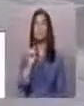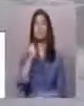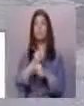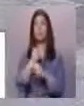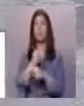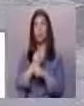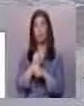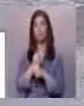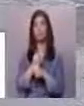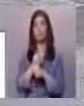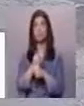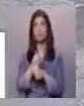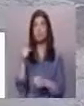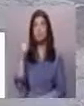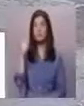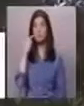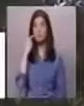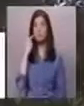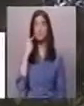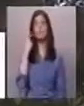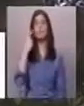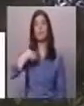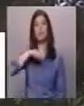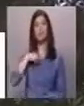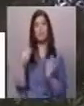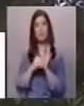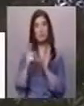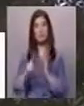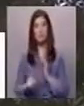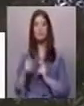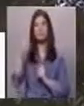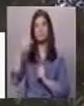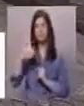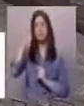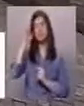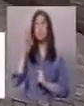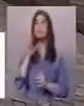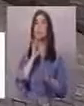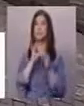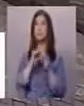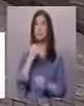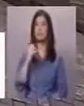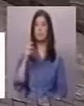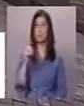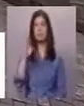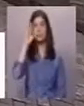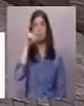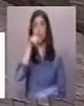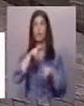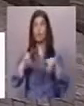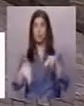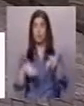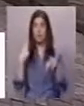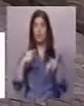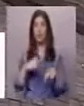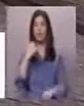maiores. Deixaram-nos a nós de parte. A RTP sabe que em setembro de 2016 havia no Centro Hospitalar do Oeste